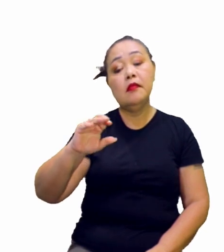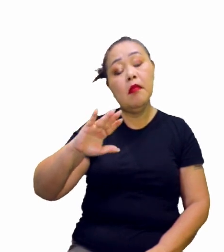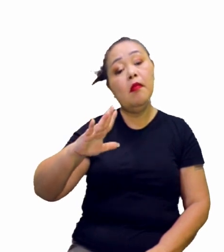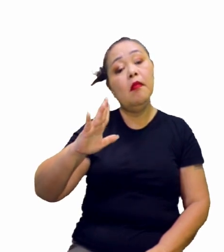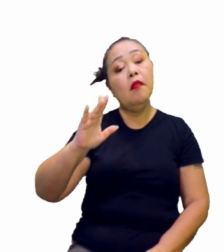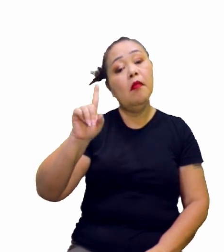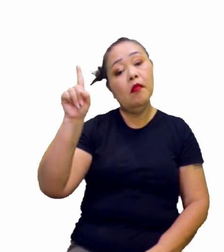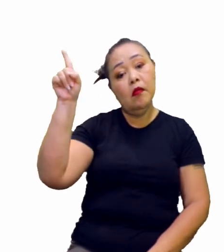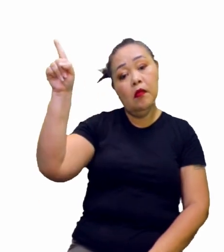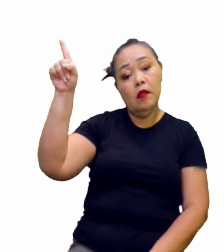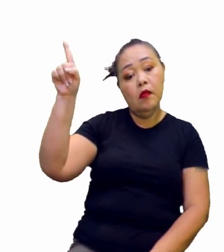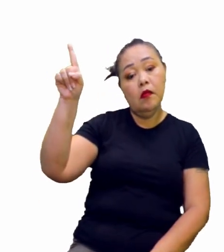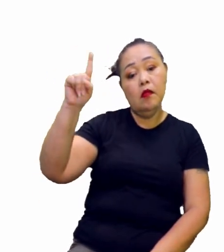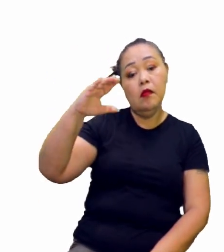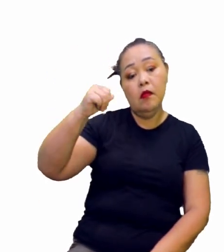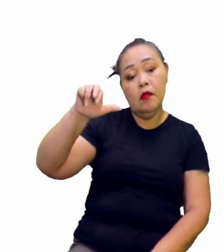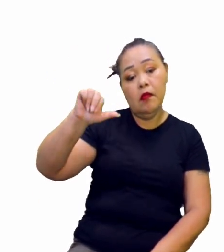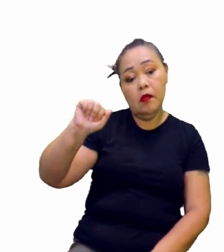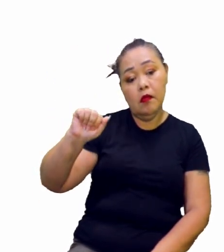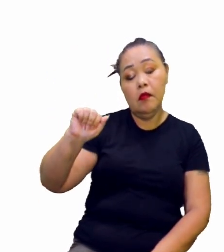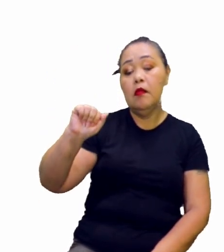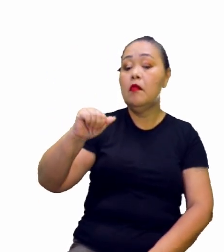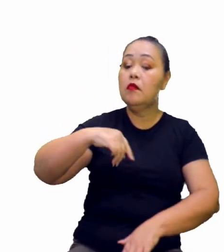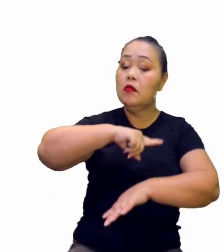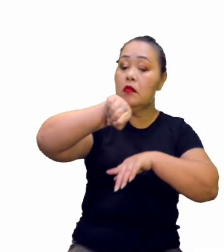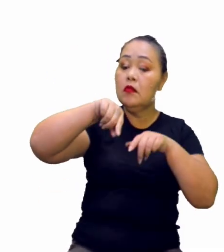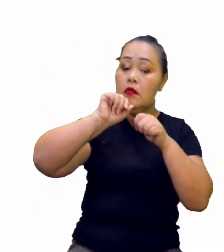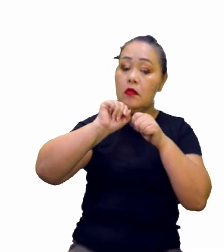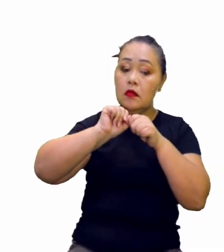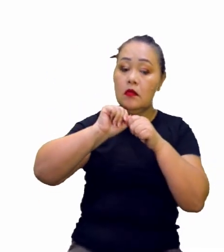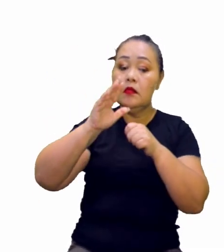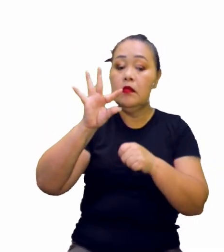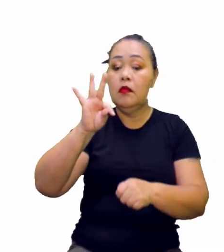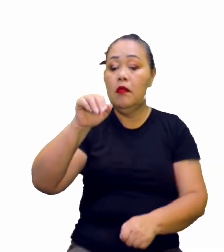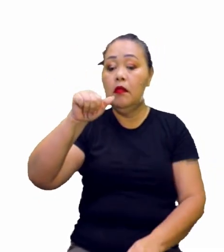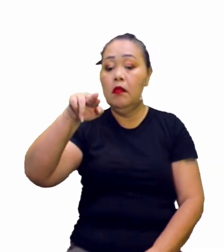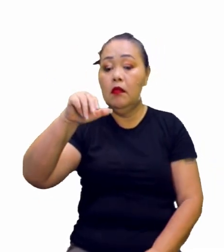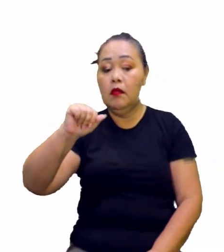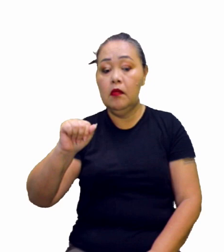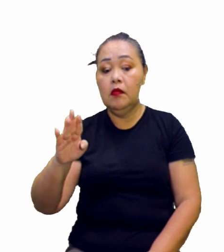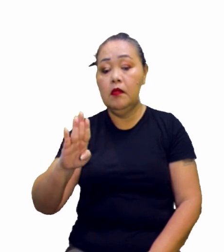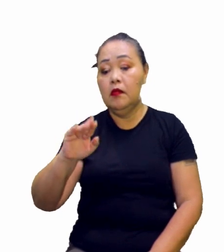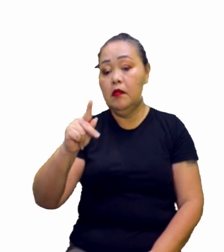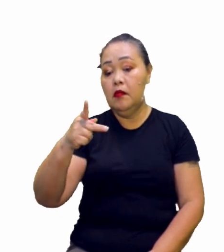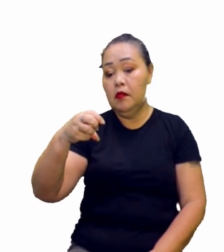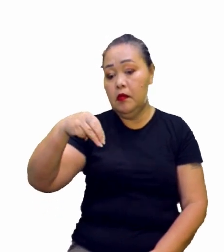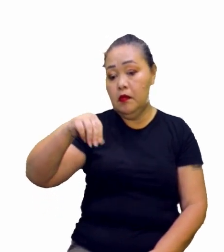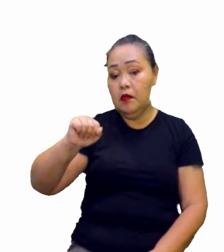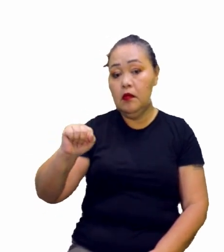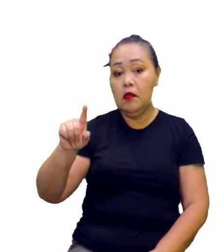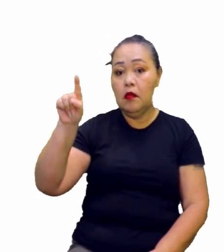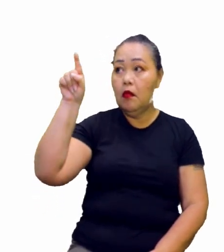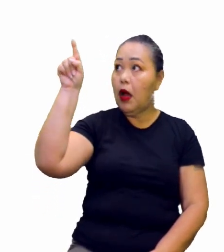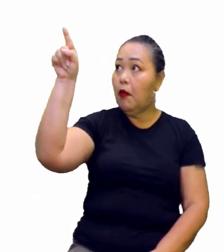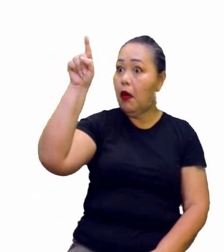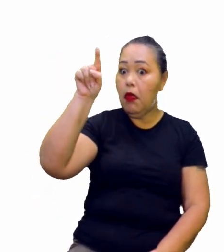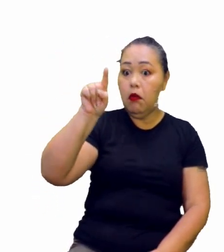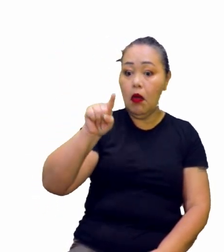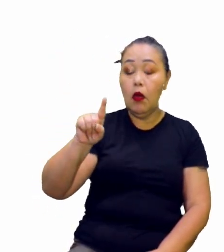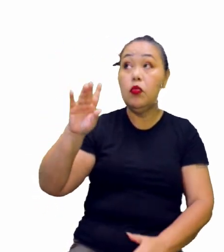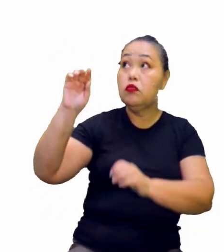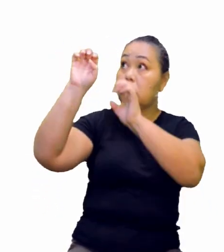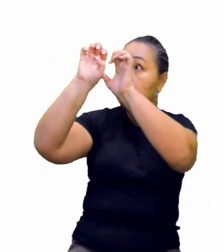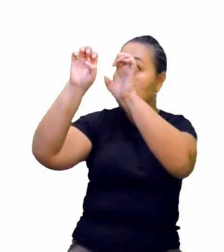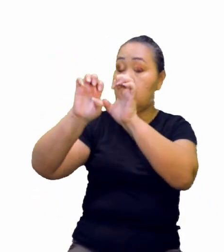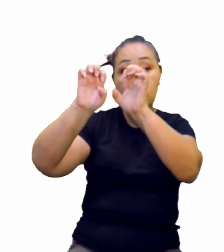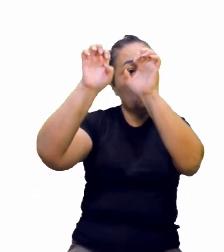Caatinga, Cerrado, bioma do Pantanal, da Mata Atlântica e Pampas. Quer dizer, tem uma